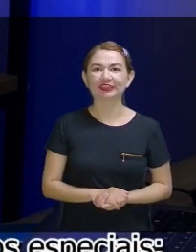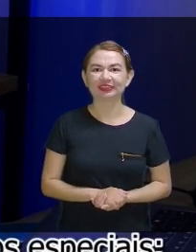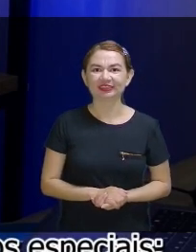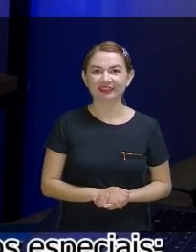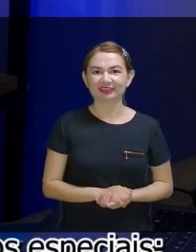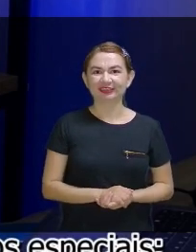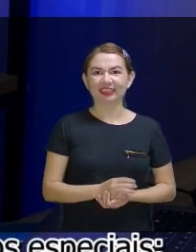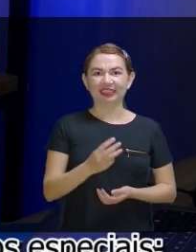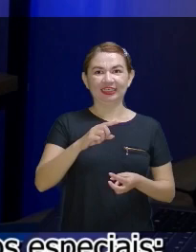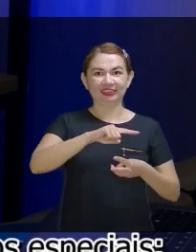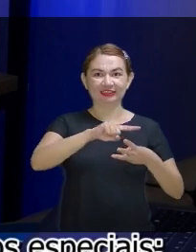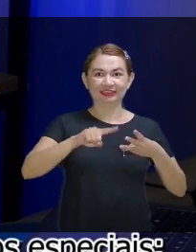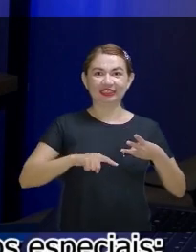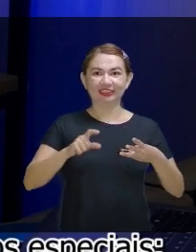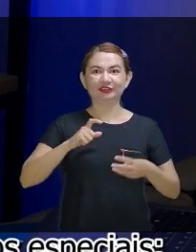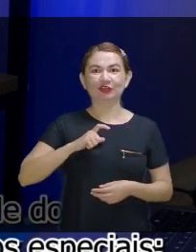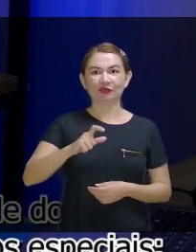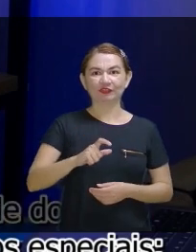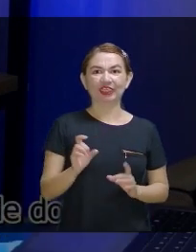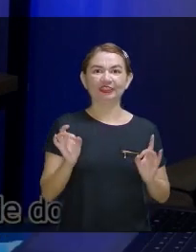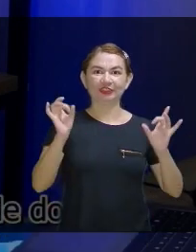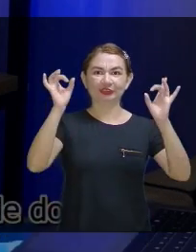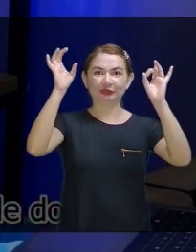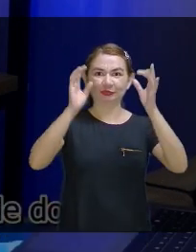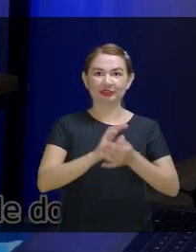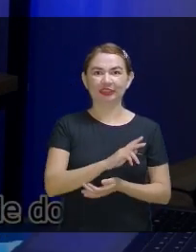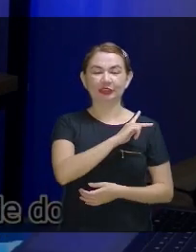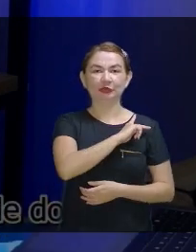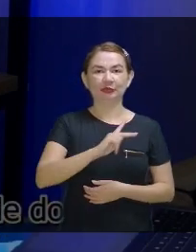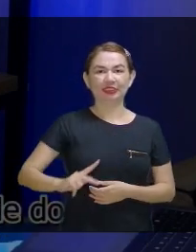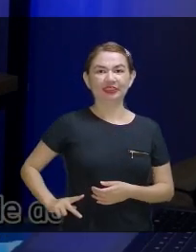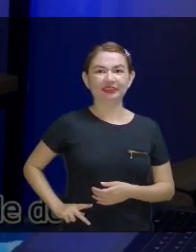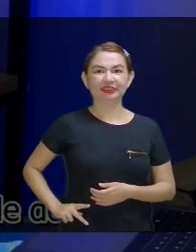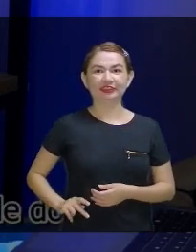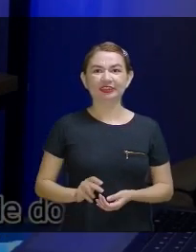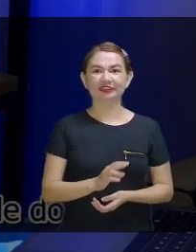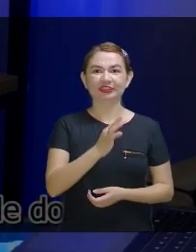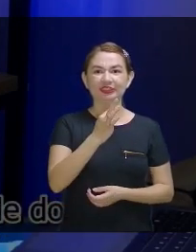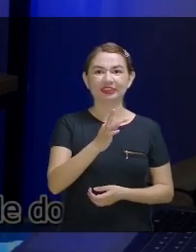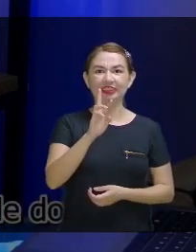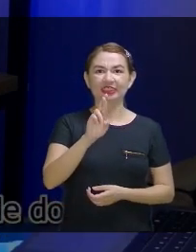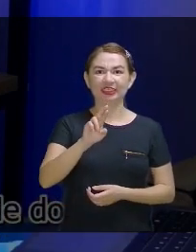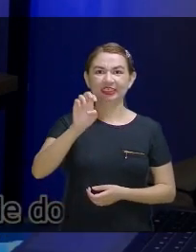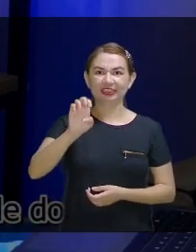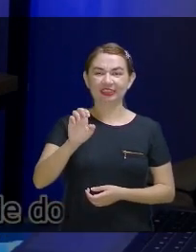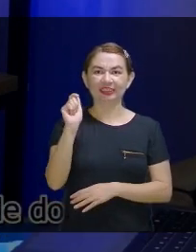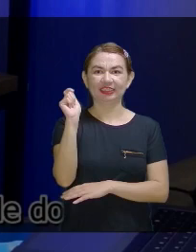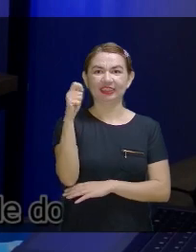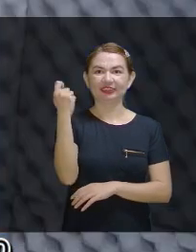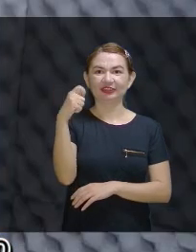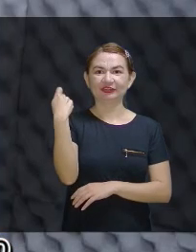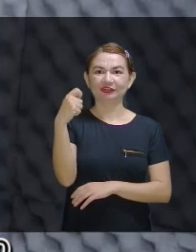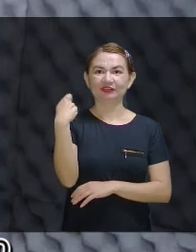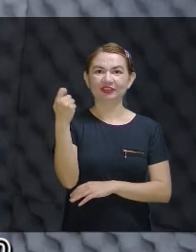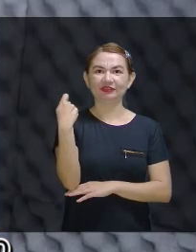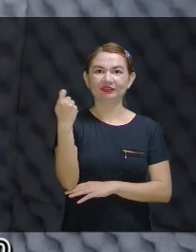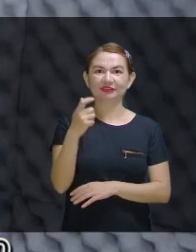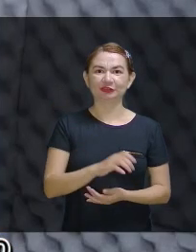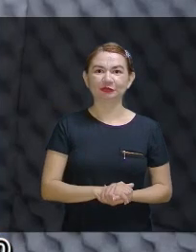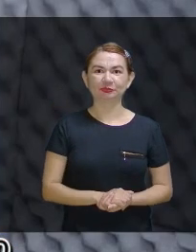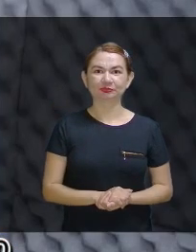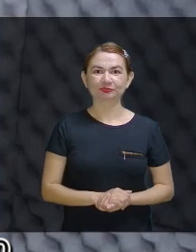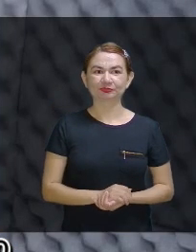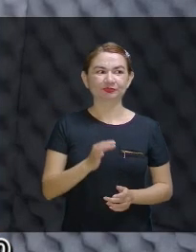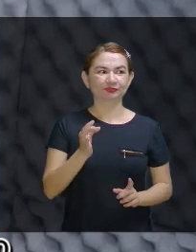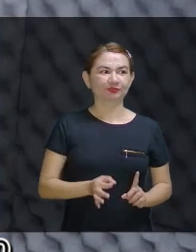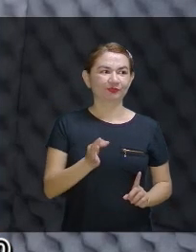3 convidados especiais. A presidente do Tribunal Regional Eleitoral do Rio Grande do Sul,